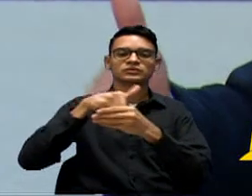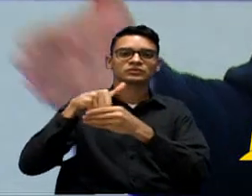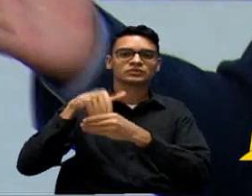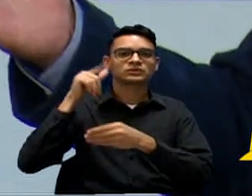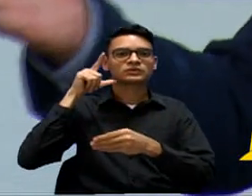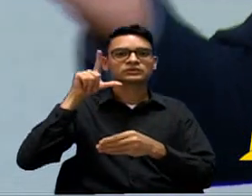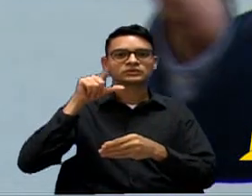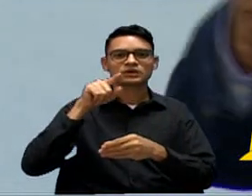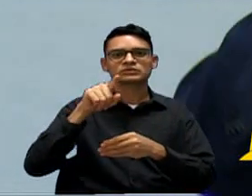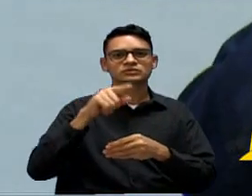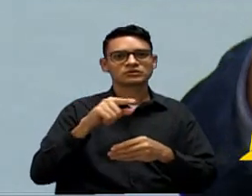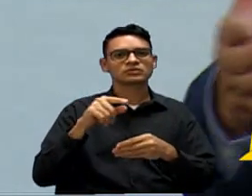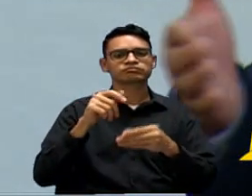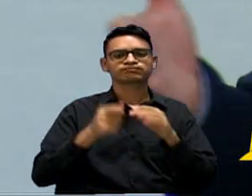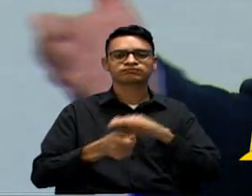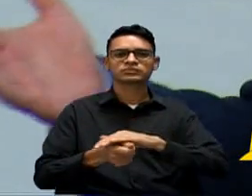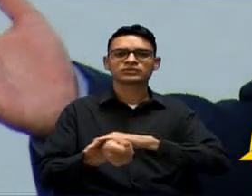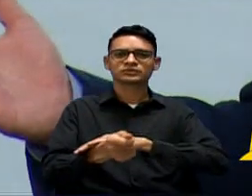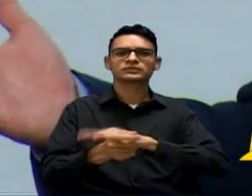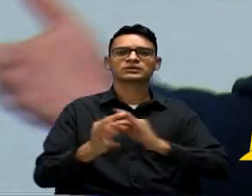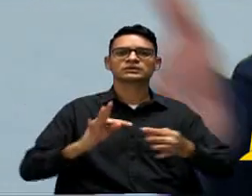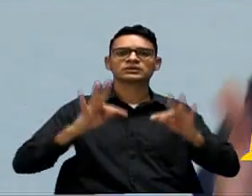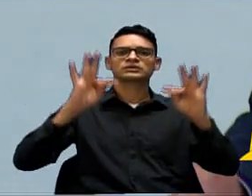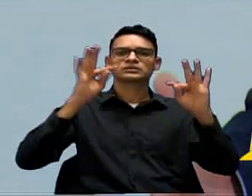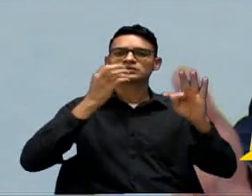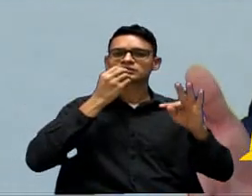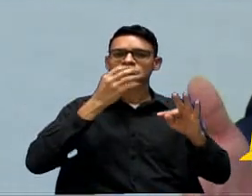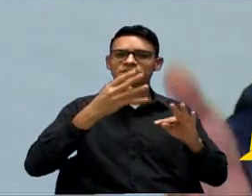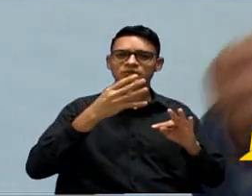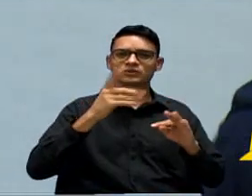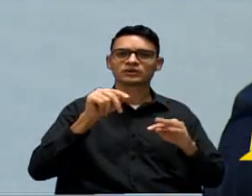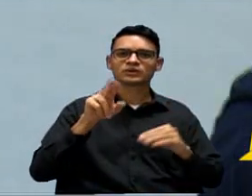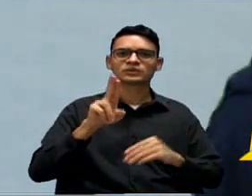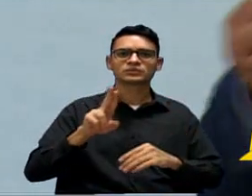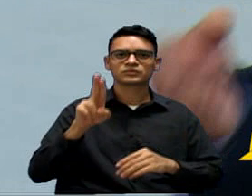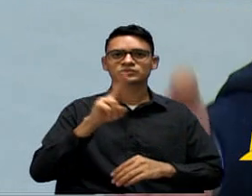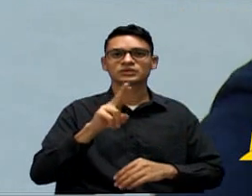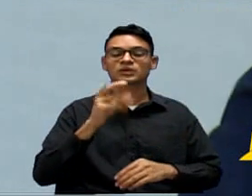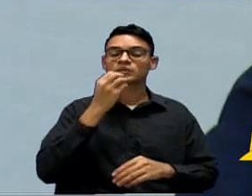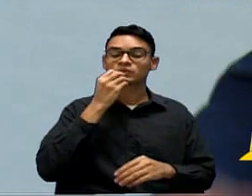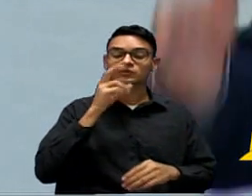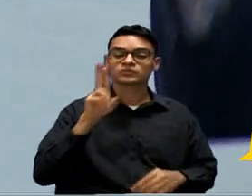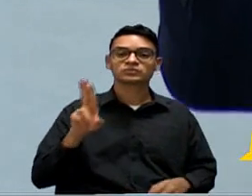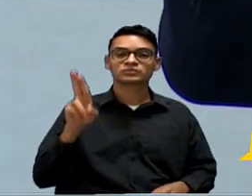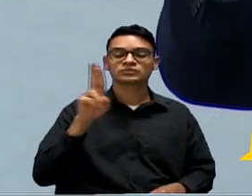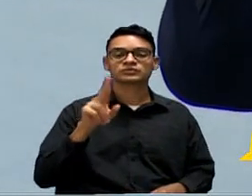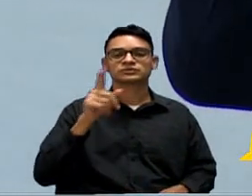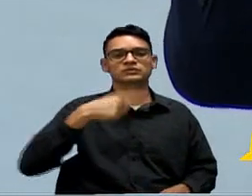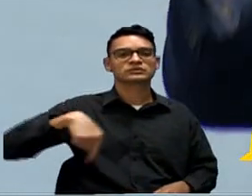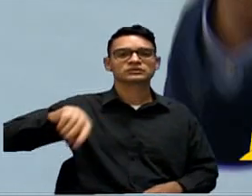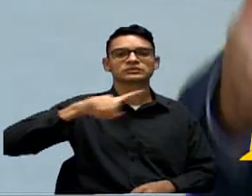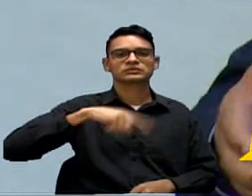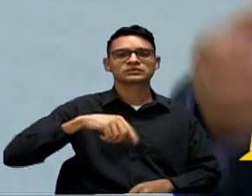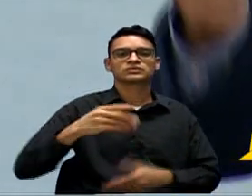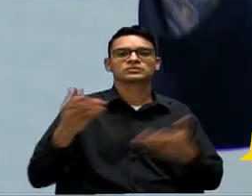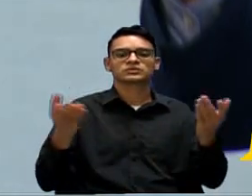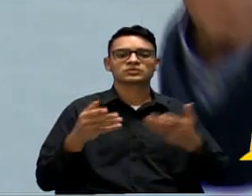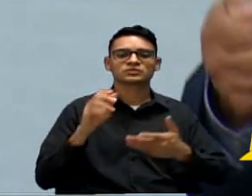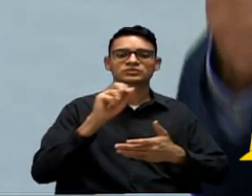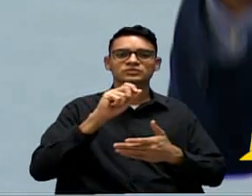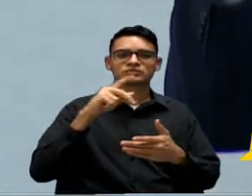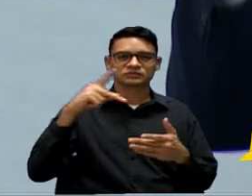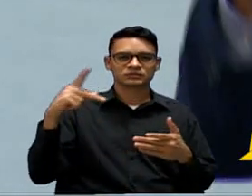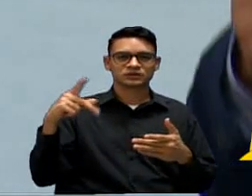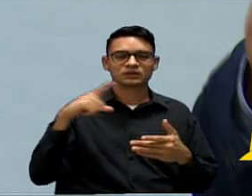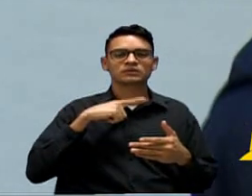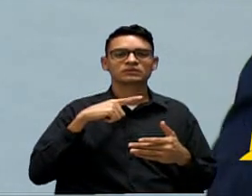na casa um baita investimento em tecnologia para o uso, para o bom uso aqui da Câmara. Está aí, hoje no aplicativo você